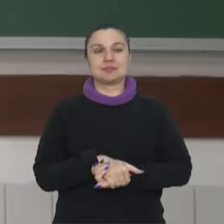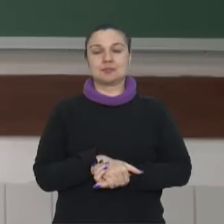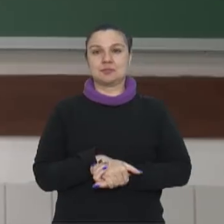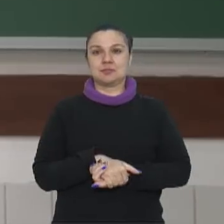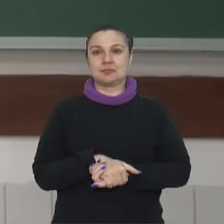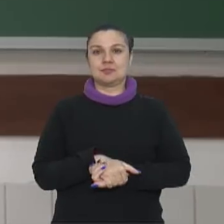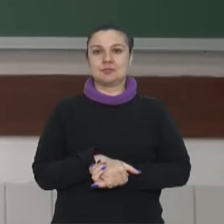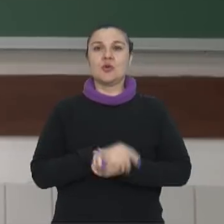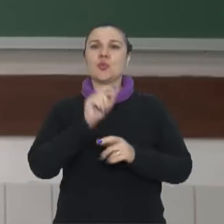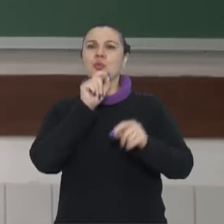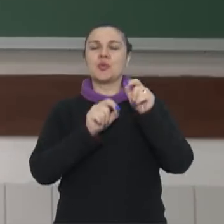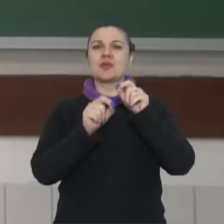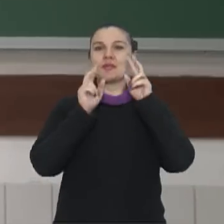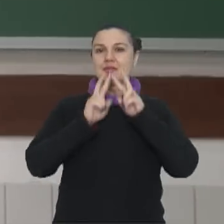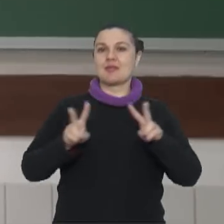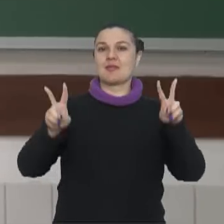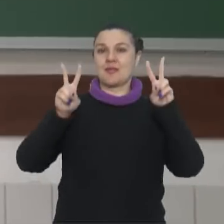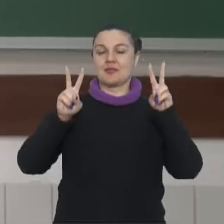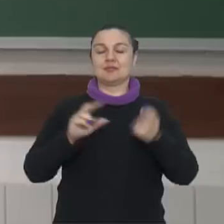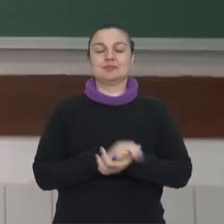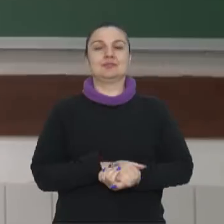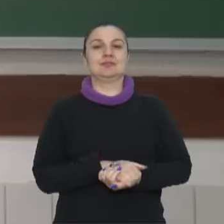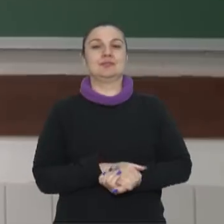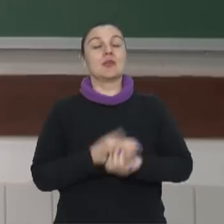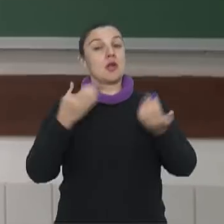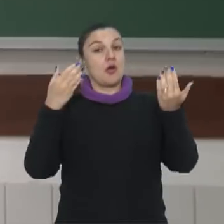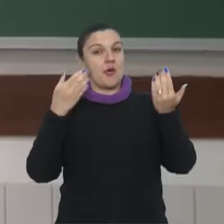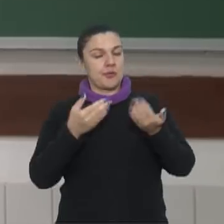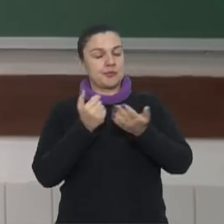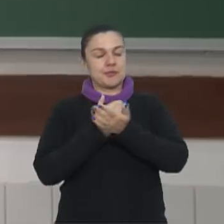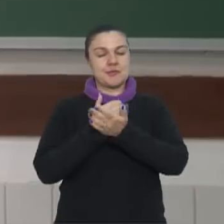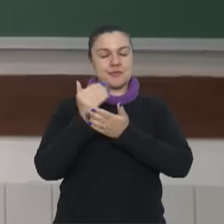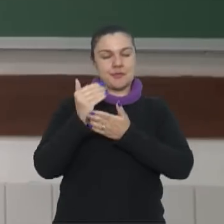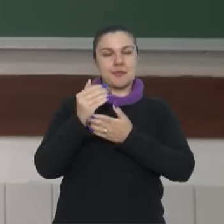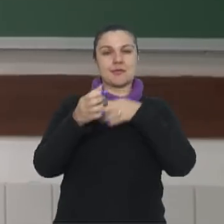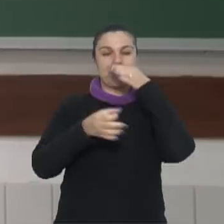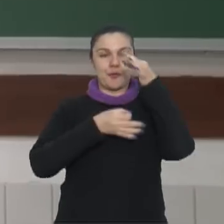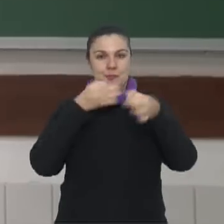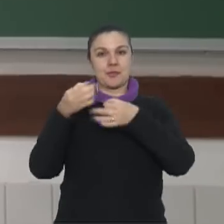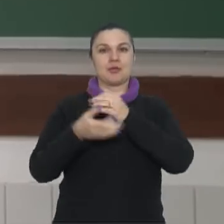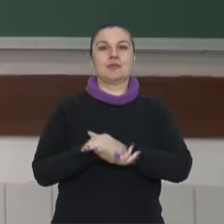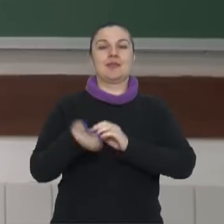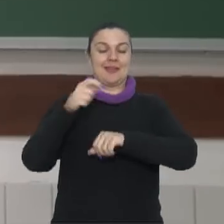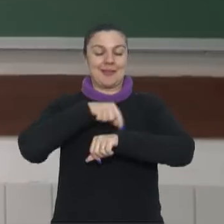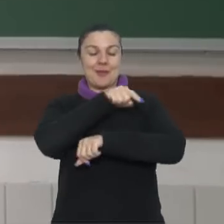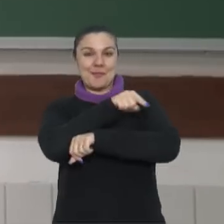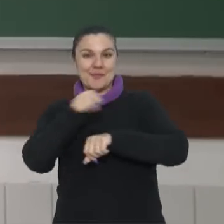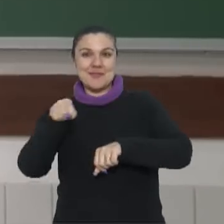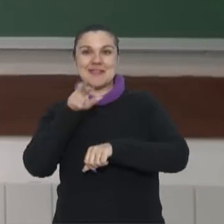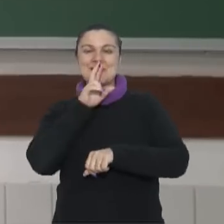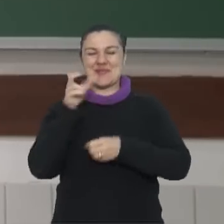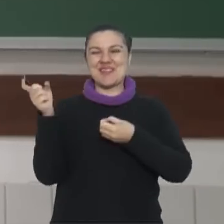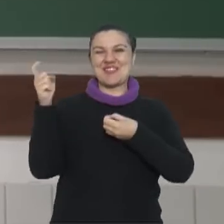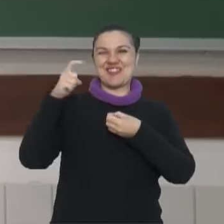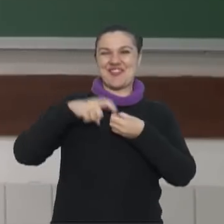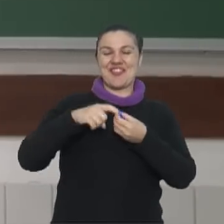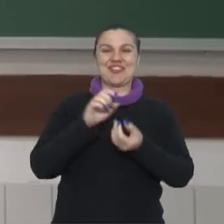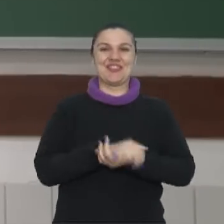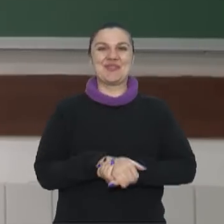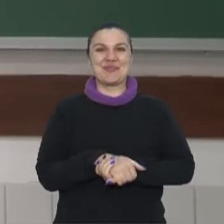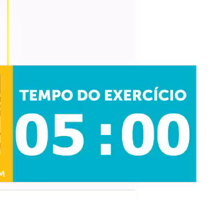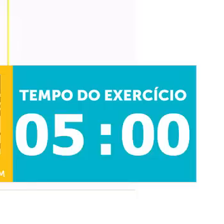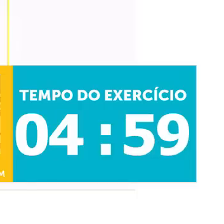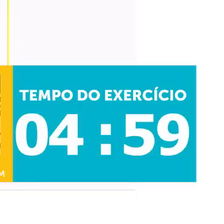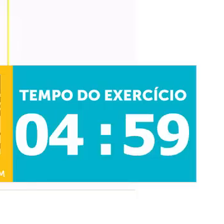para você, o que você está vendo? Certo? Então, isso é para a gente começar a pensar a leitura de imagem. Tempo para você e eu volto para a gente